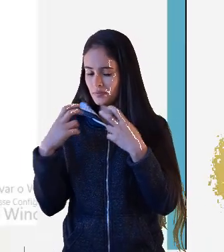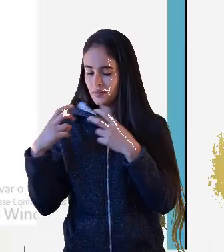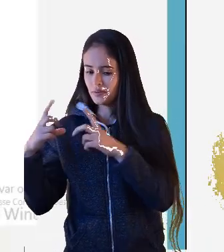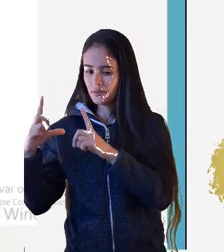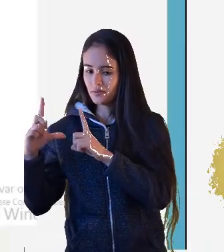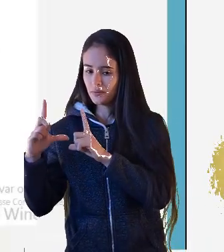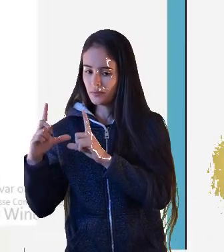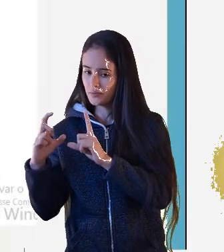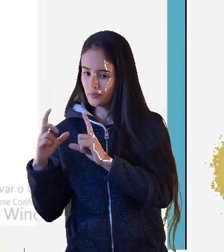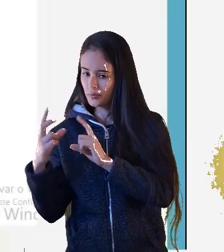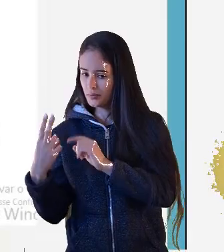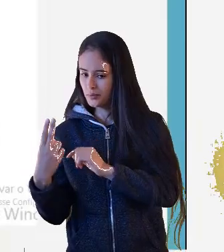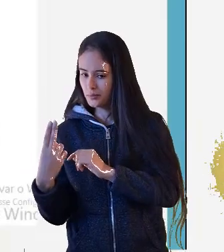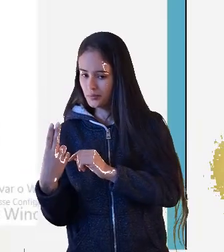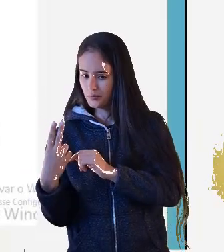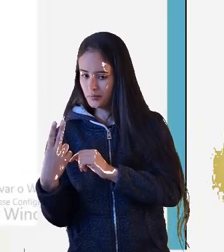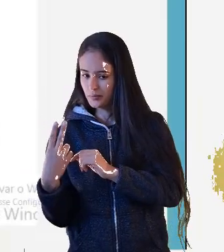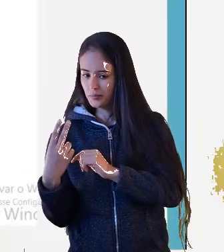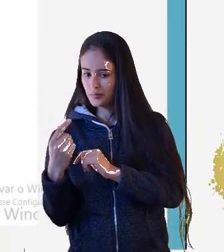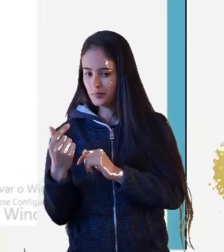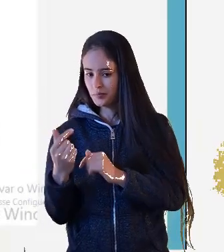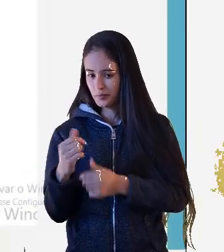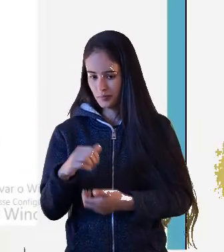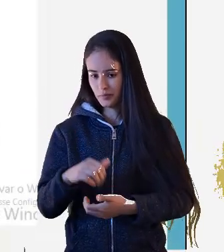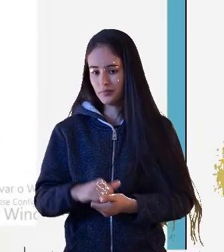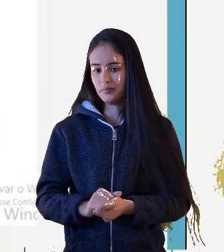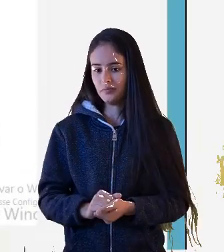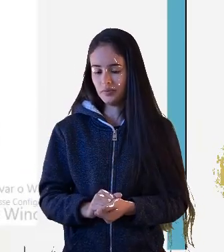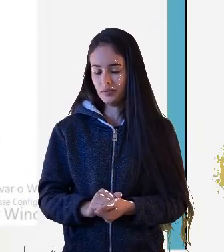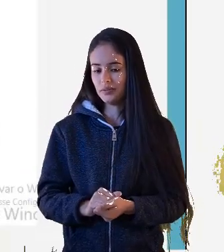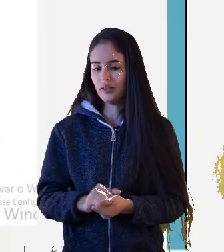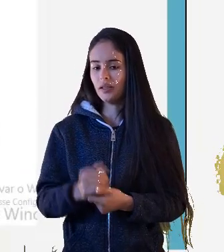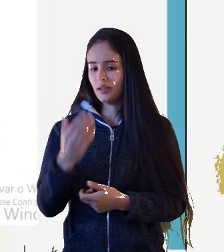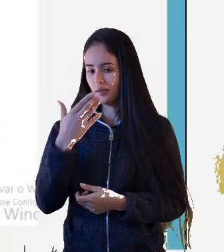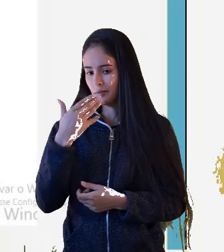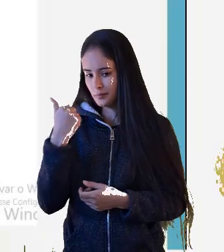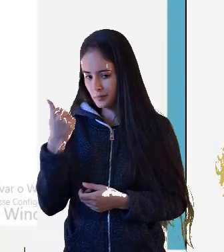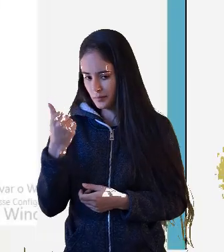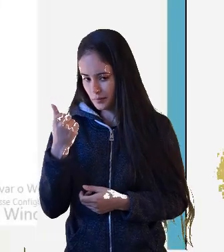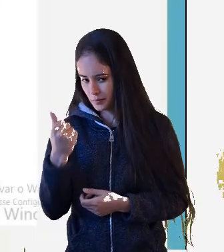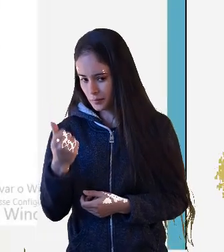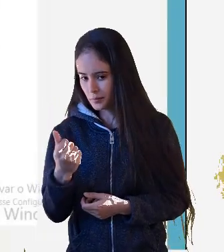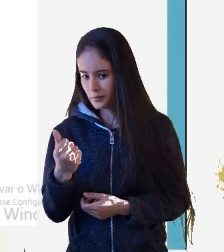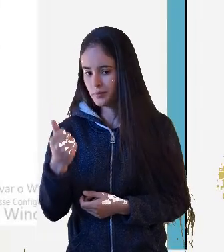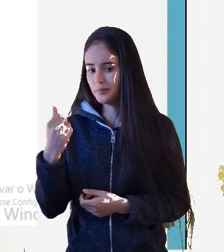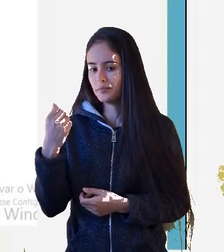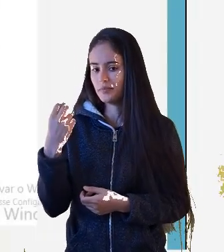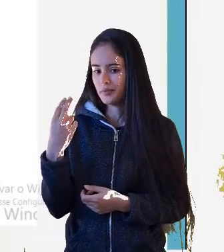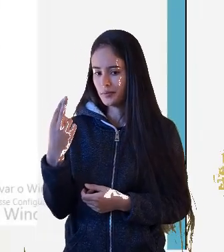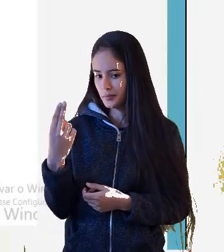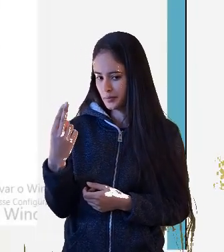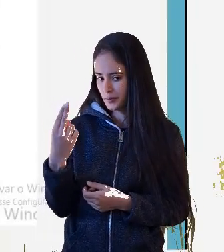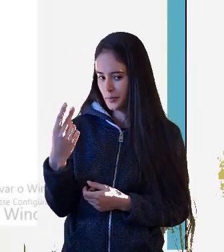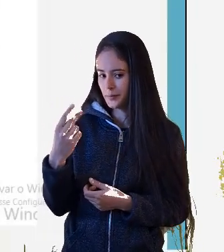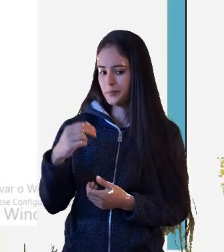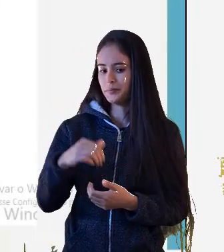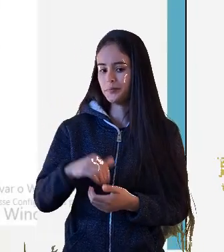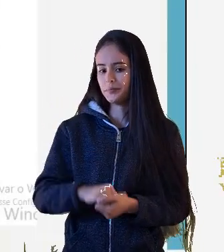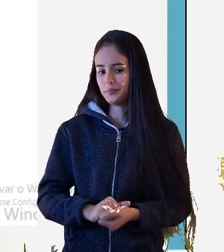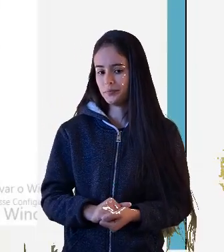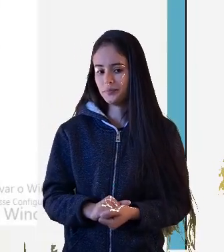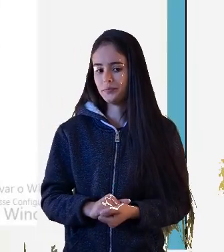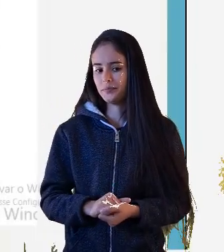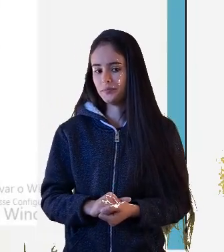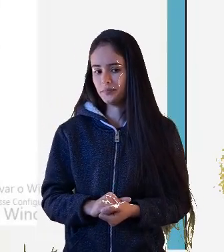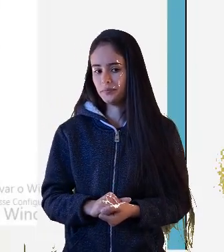de conhecimento, consegue, estuda, corre atrás, mas às vezes não consegue se manter por causa da questão financeira, né? E não dá para